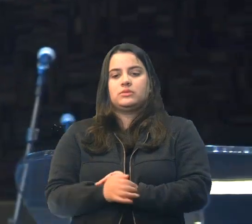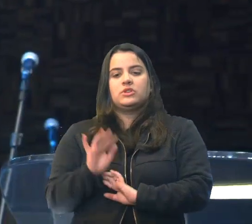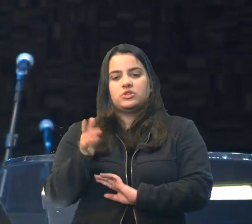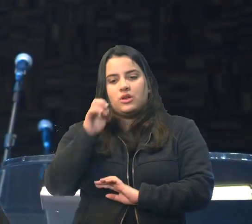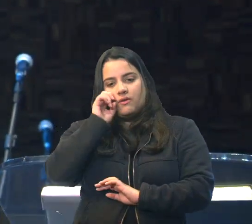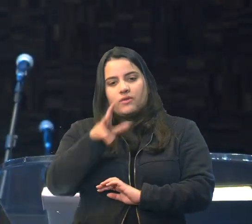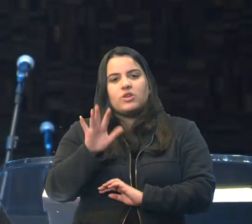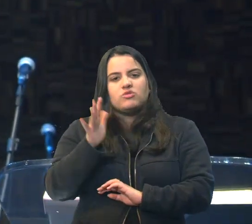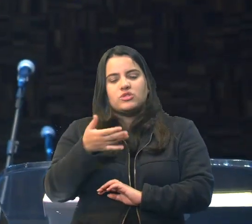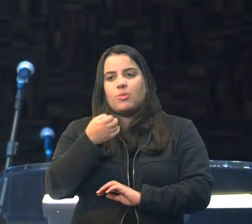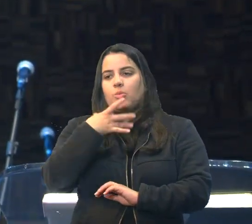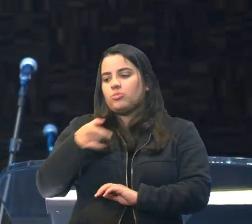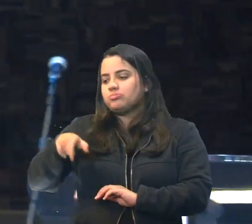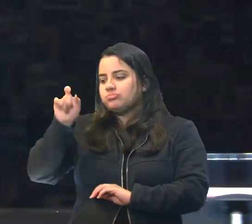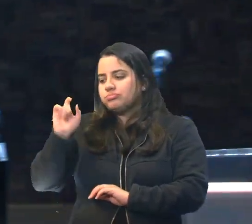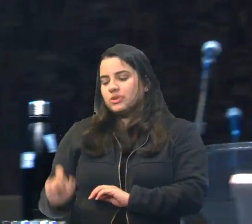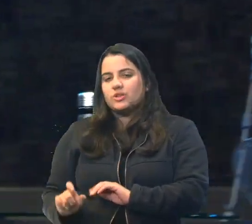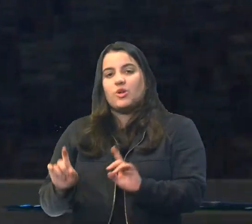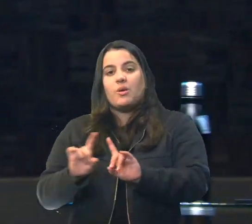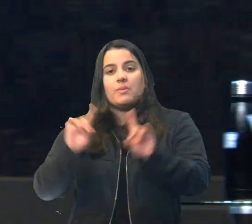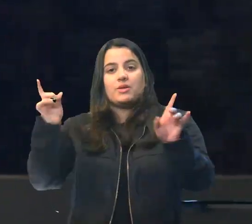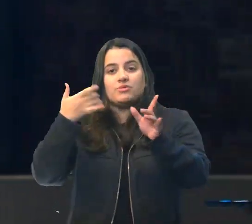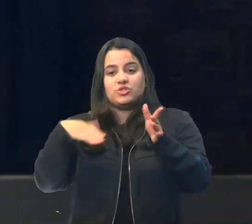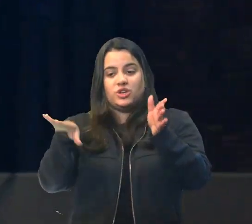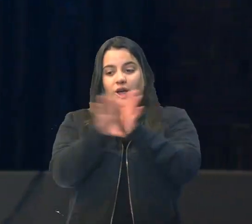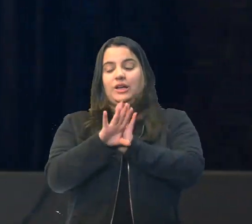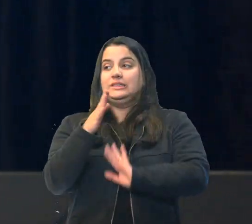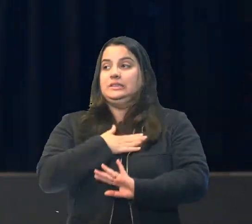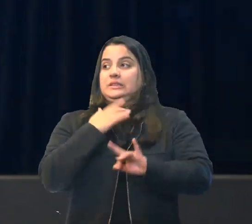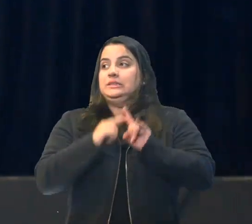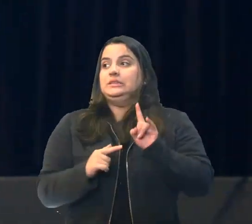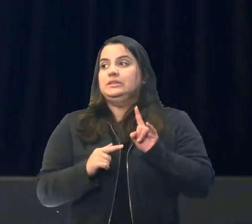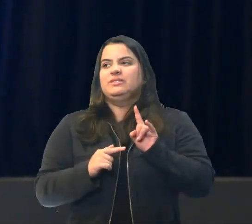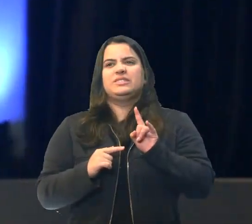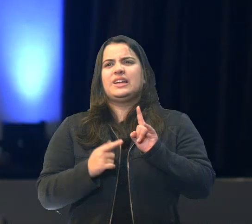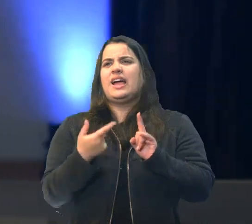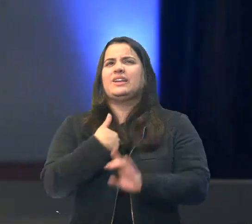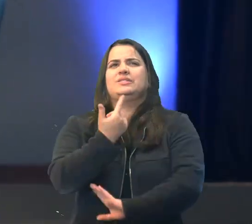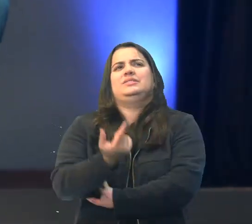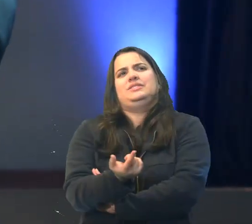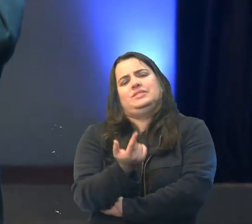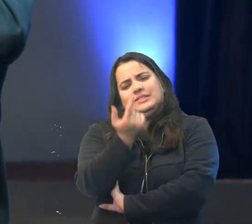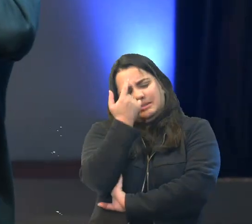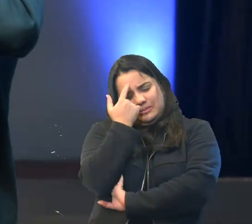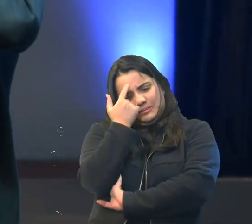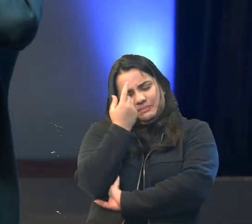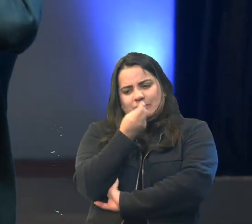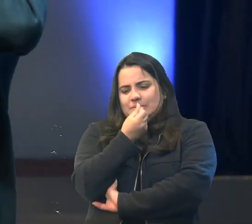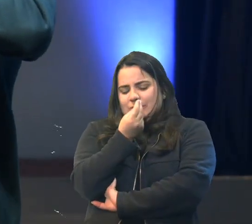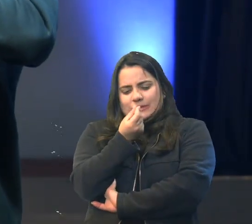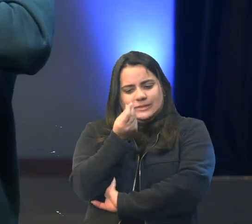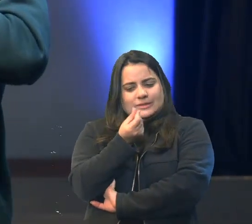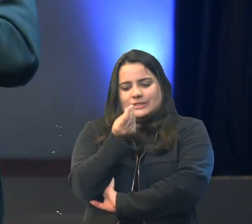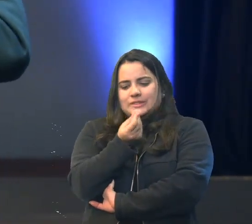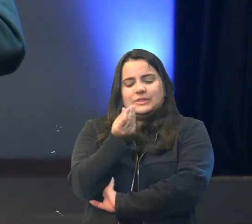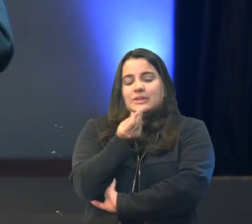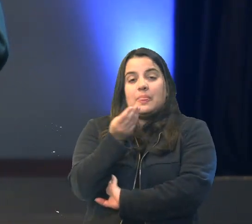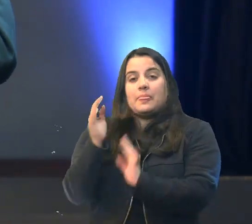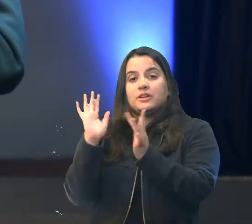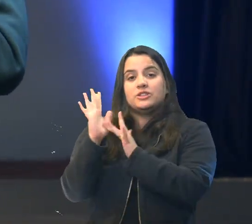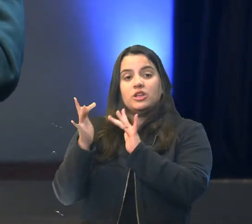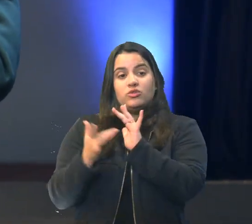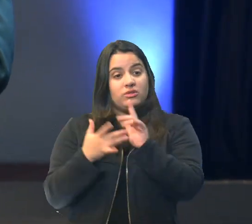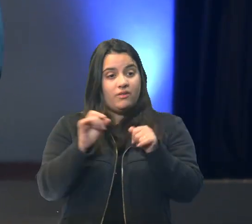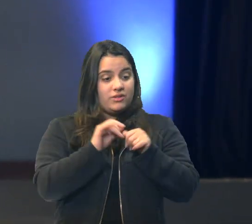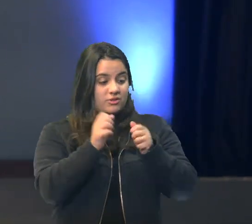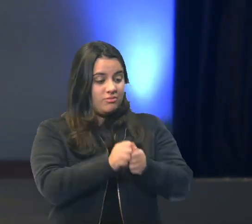pastor no TikTok. Mas quando chegou na vez dela, ela estava tão na cabeça dela, que Jesus estava prestes a